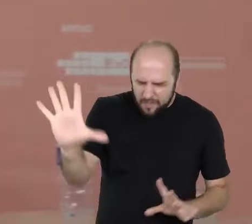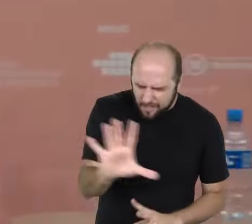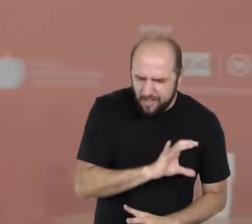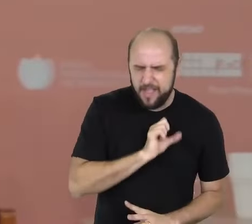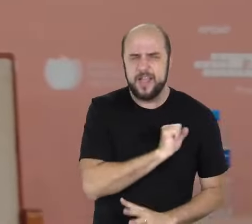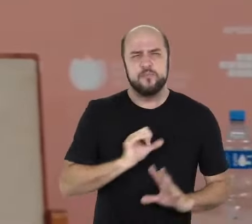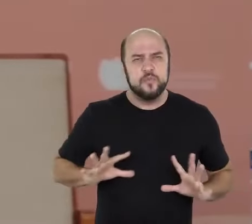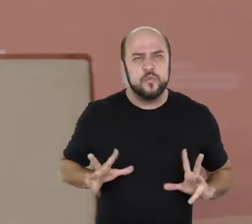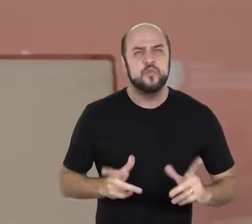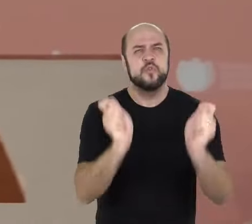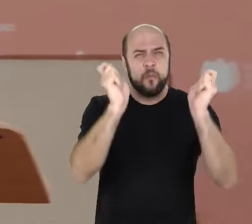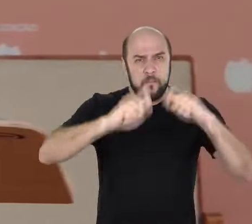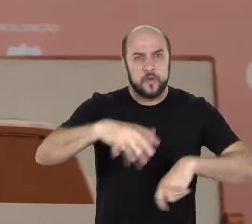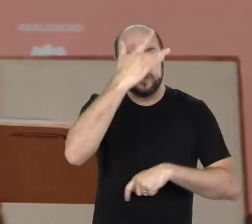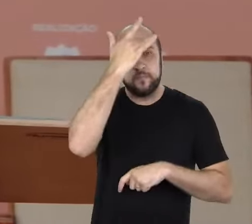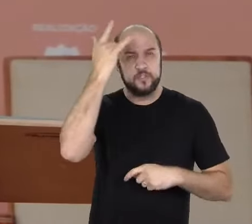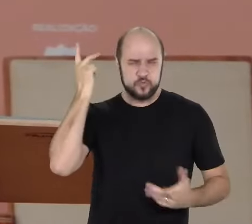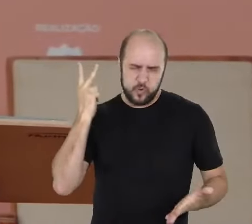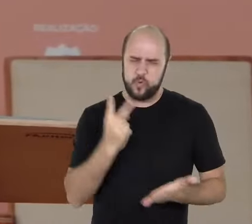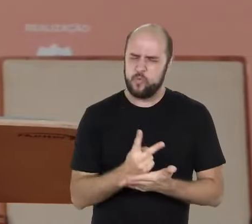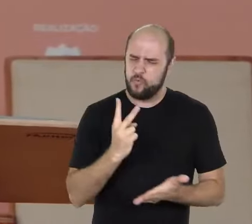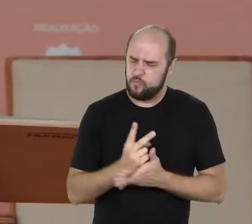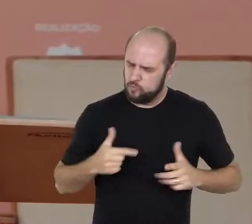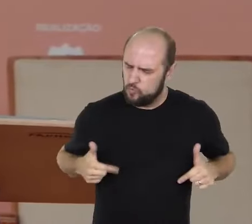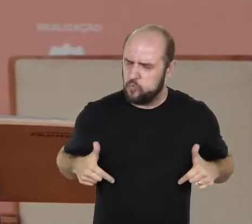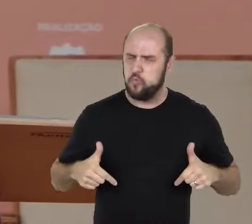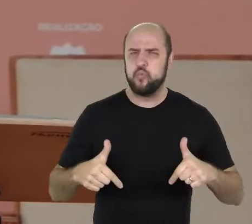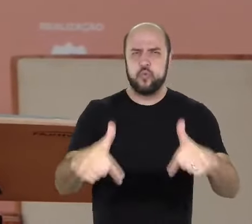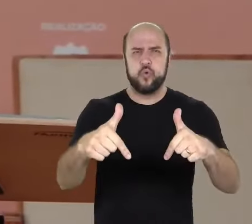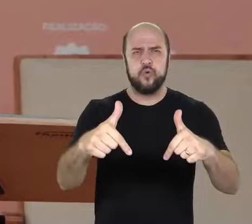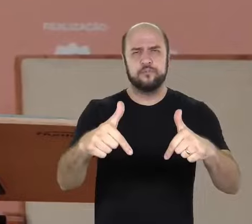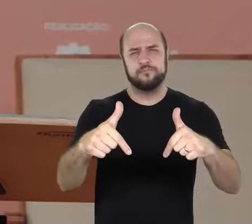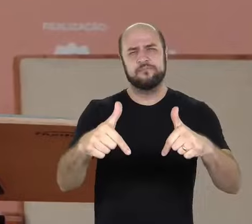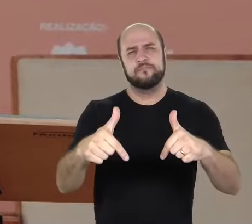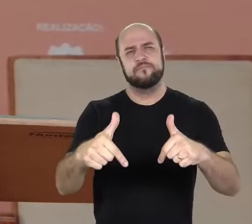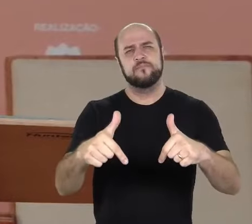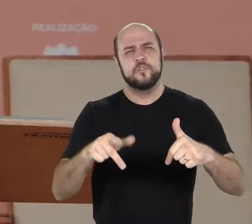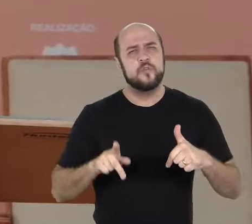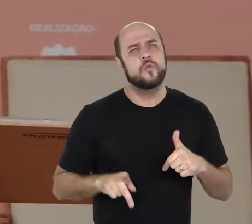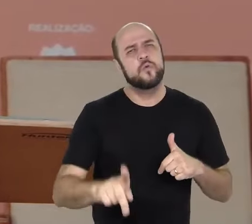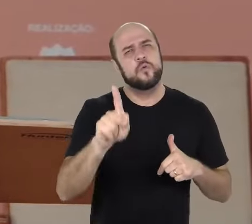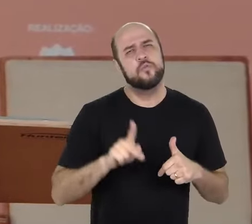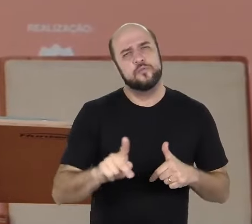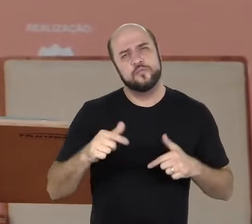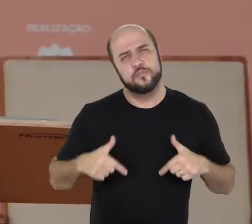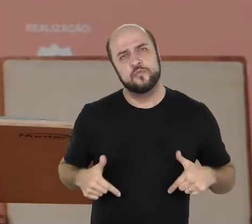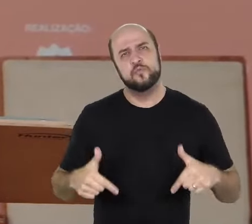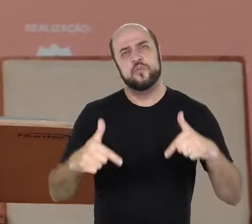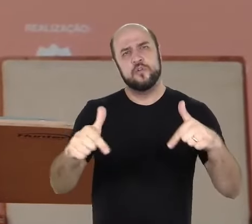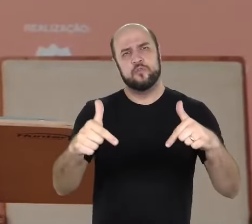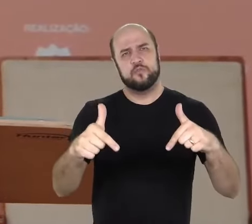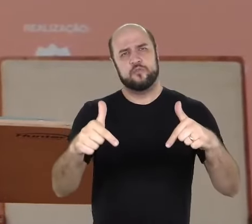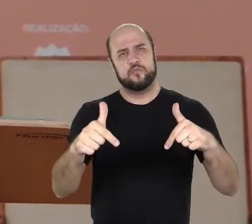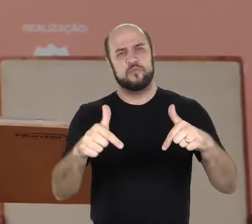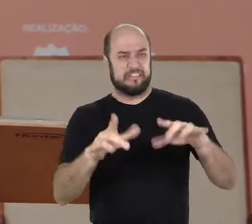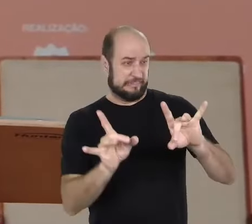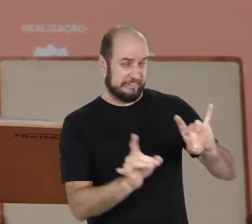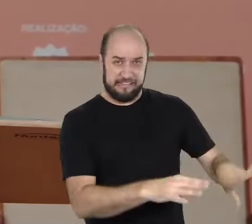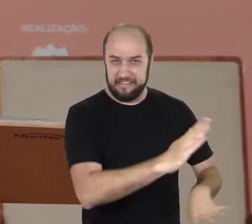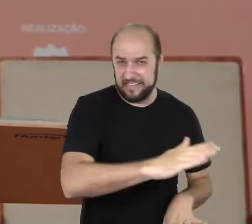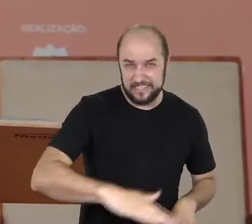tudo é possível para aquele que não para de lutar. Não para de lutar, não desiste da criança,